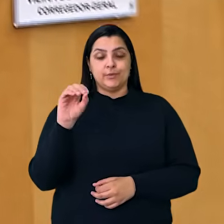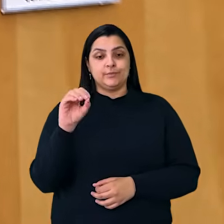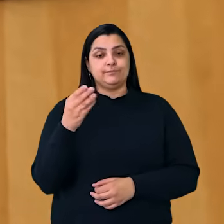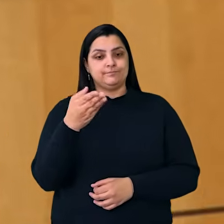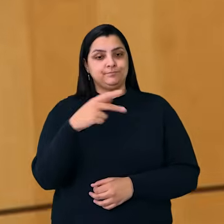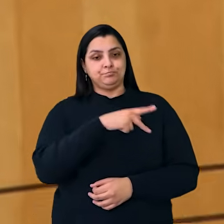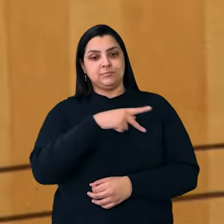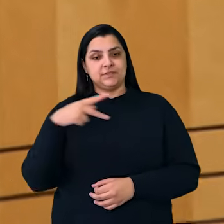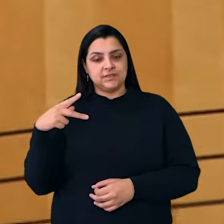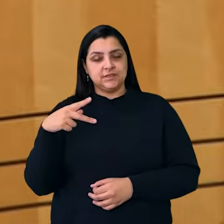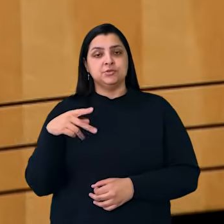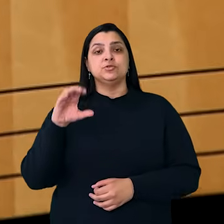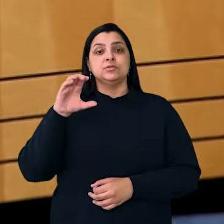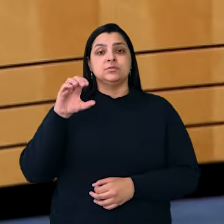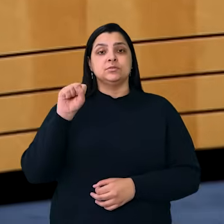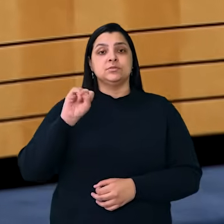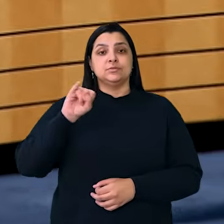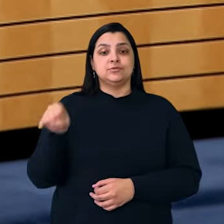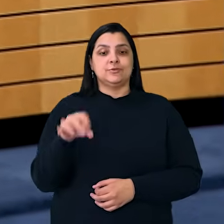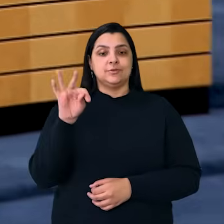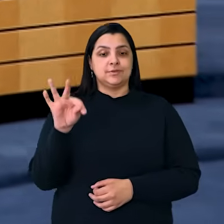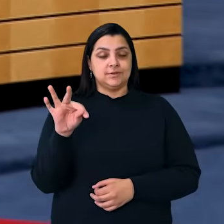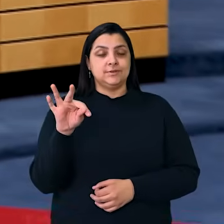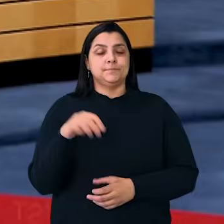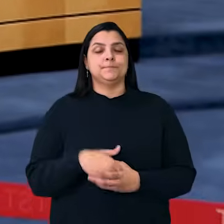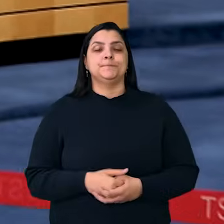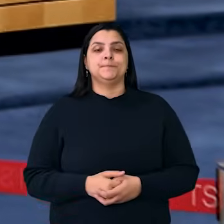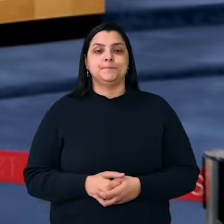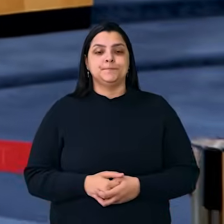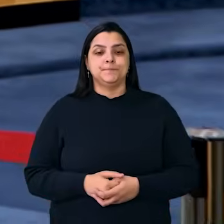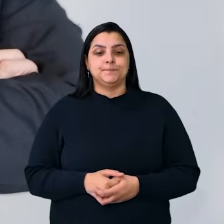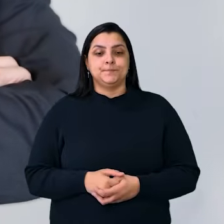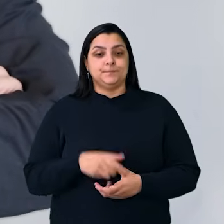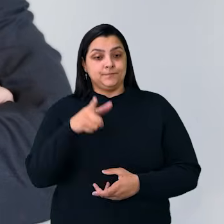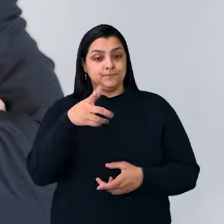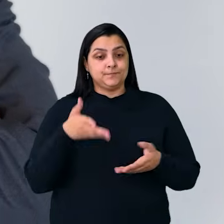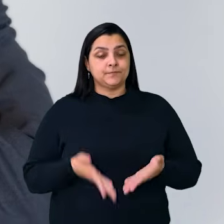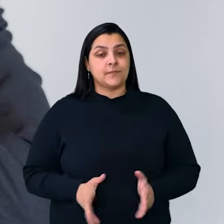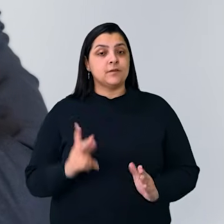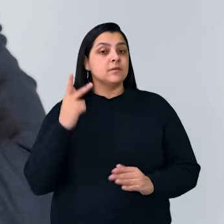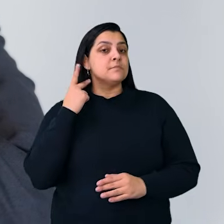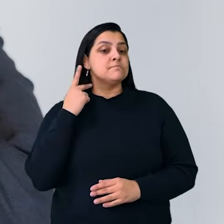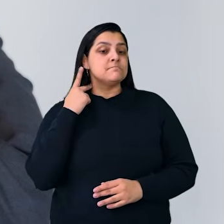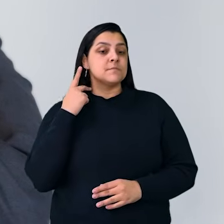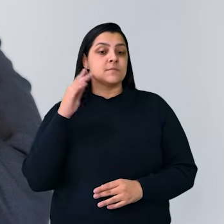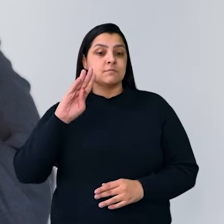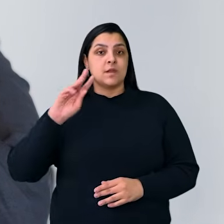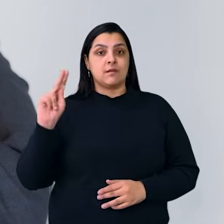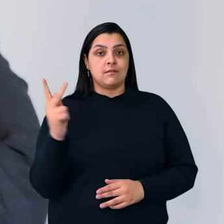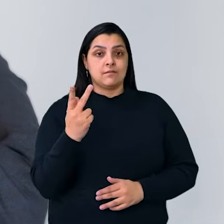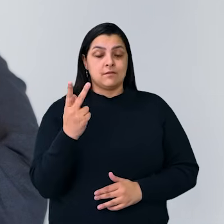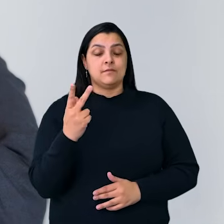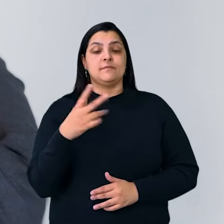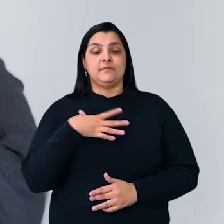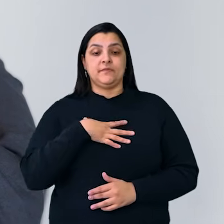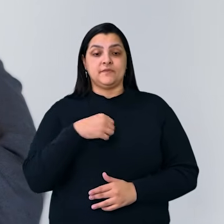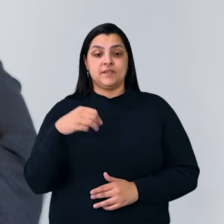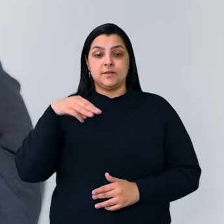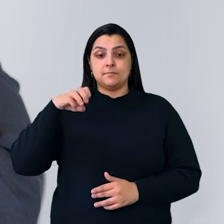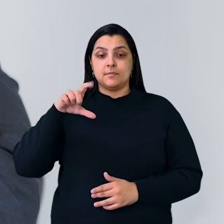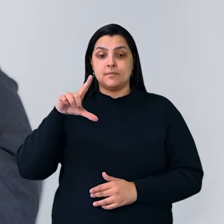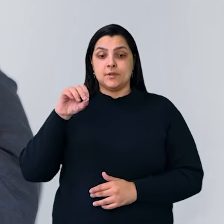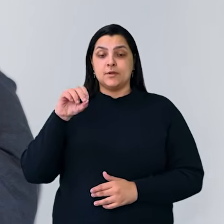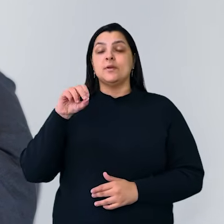Superior do Trabalho e do Conselho Superior da Justiça do Trabalho. Nascido em Belo Horizonte, Minas Gerais, Vieira de